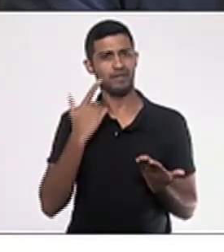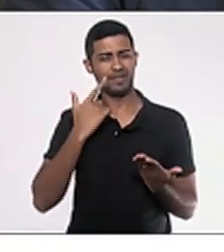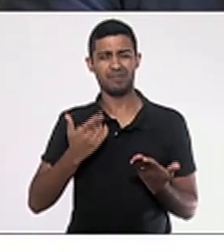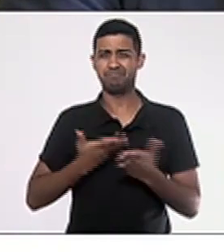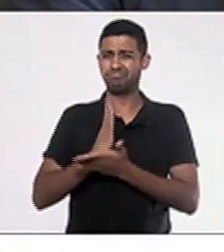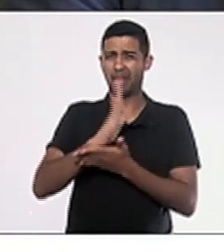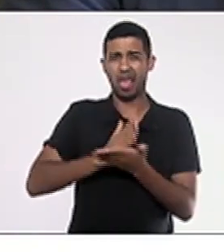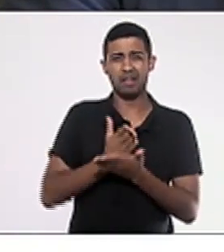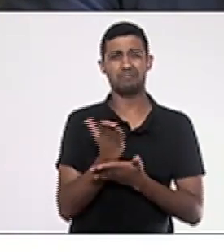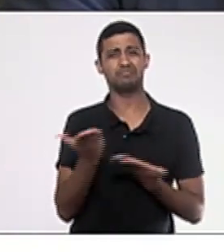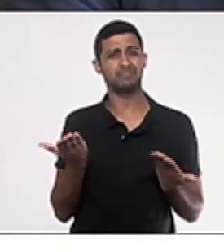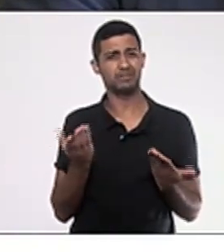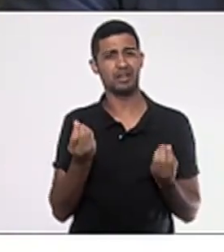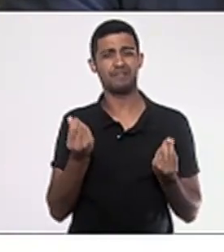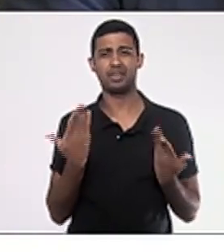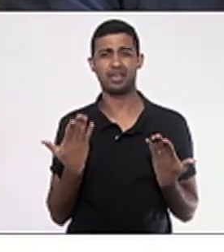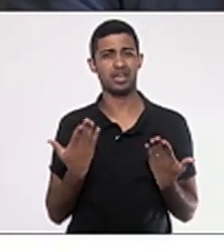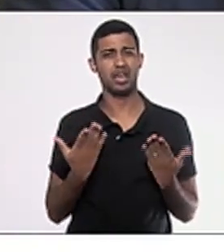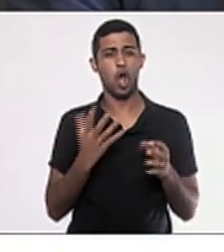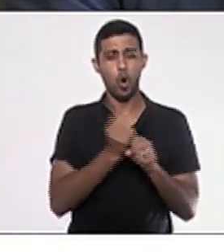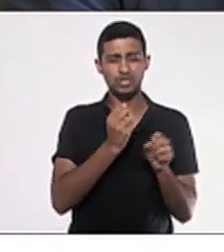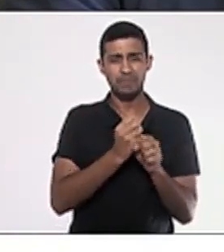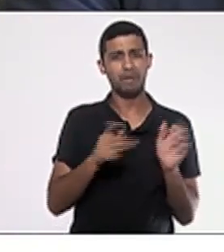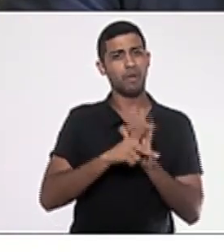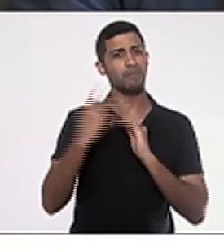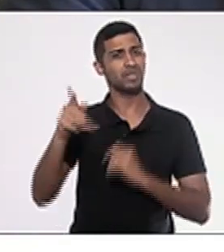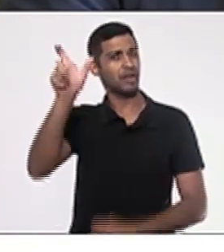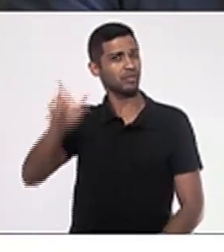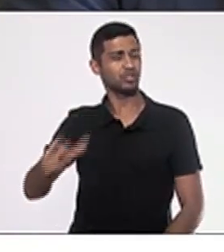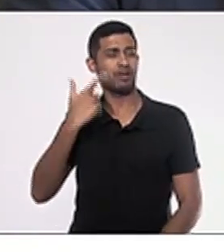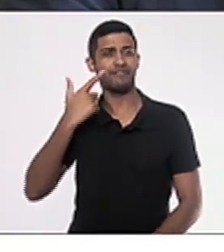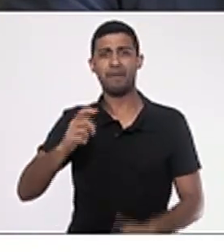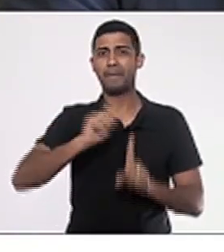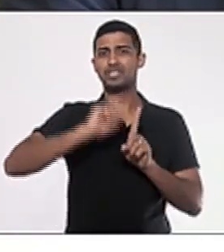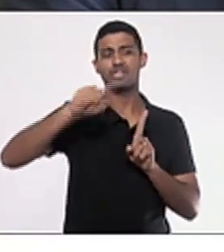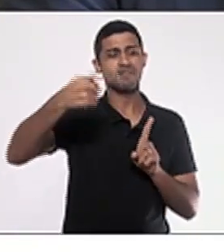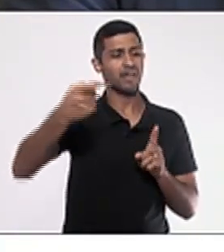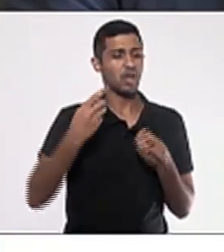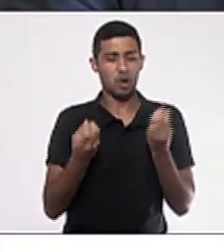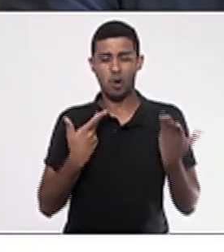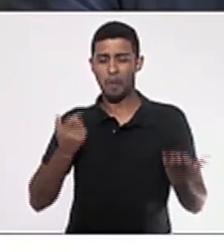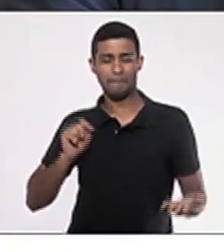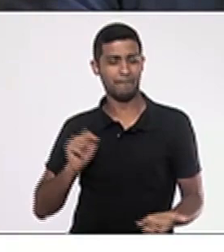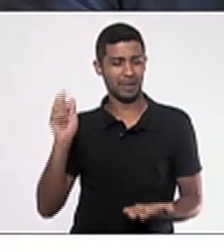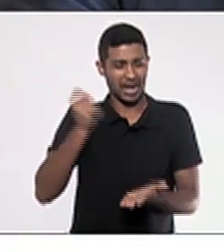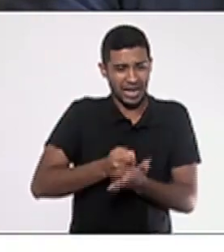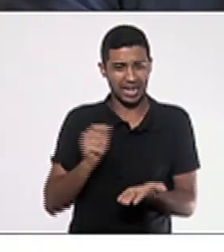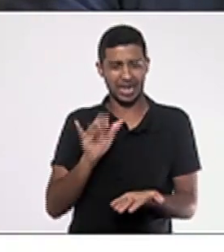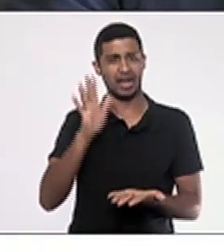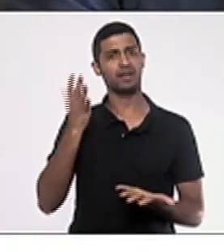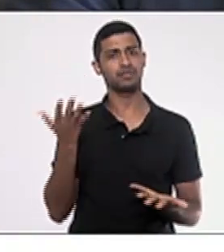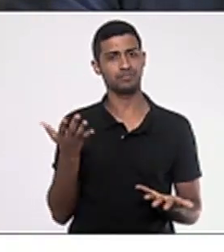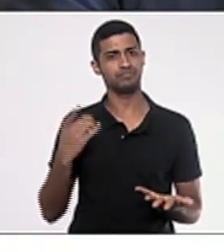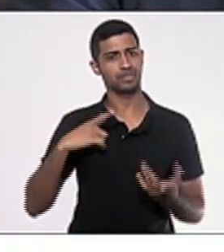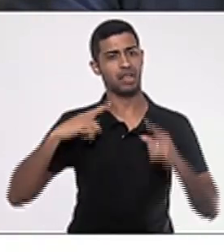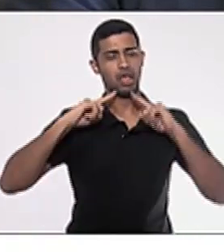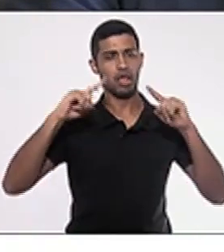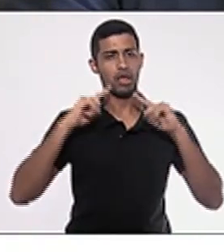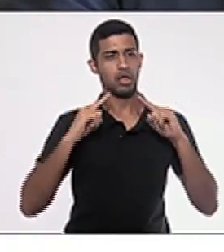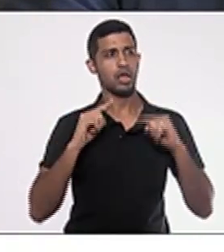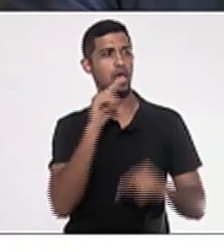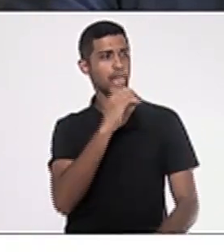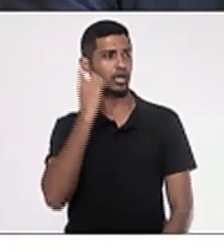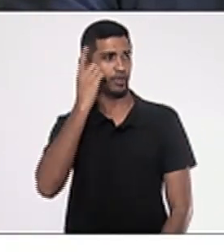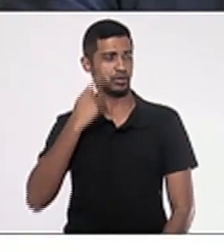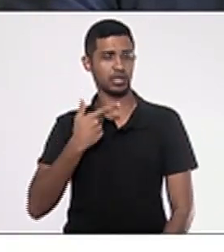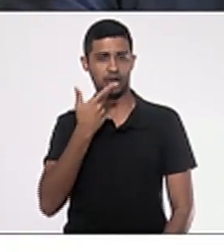atrapalha no orçamento da pessoa no mês seguinte. Nós temos recebido algumas coisas. Em relação ao que o deputado pontuou,